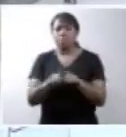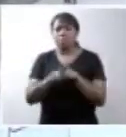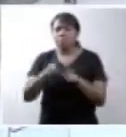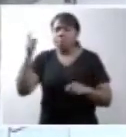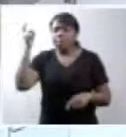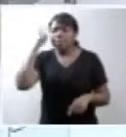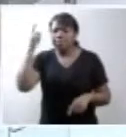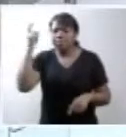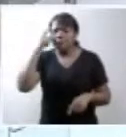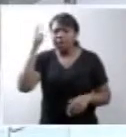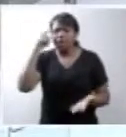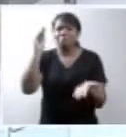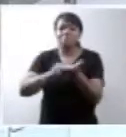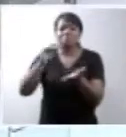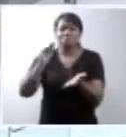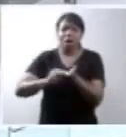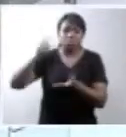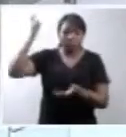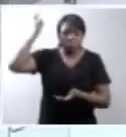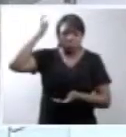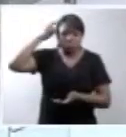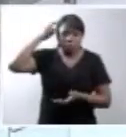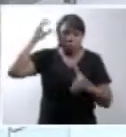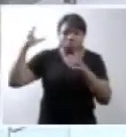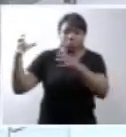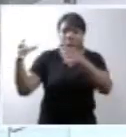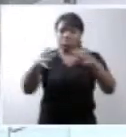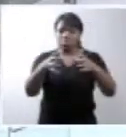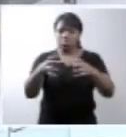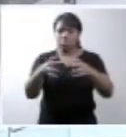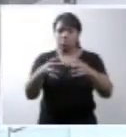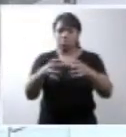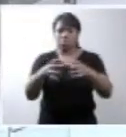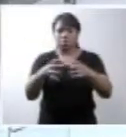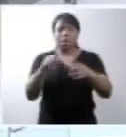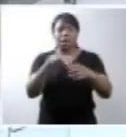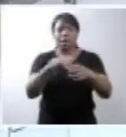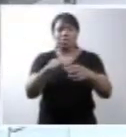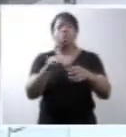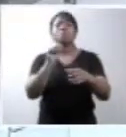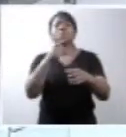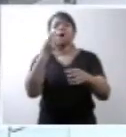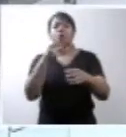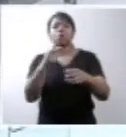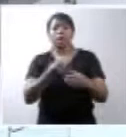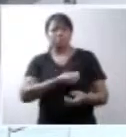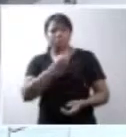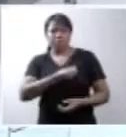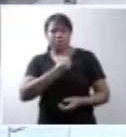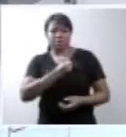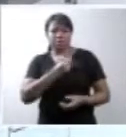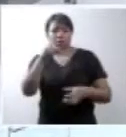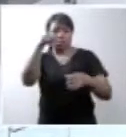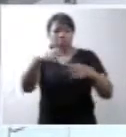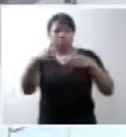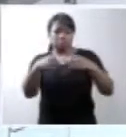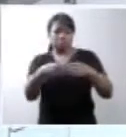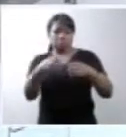Refletir sobre ausência de cérebro é automaticamente falar de presença de